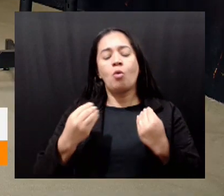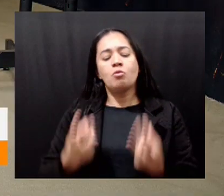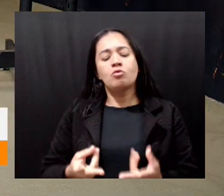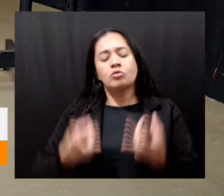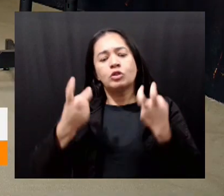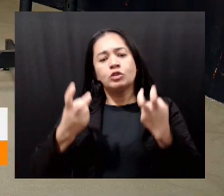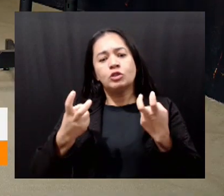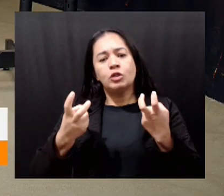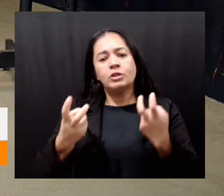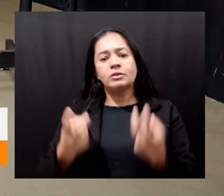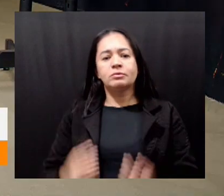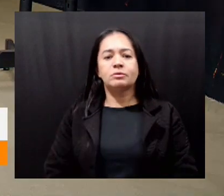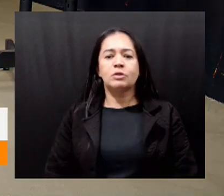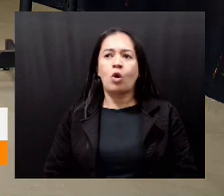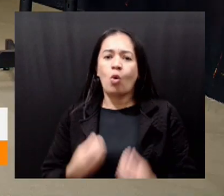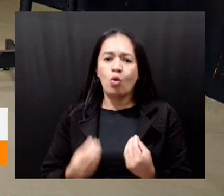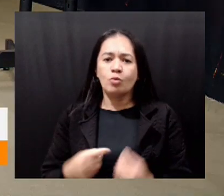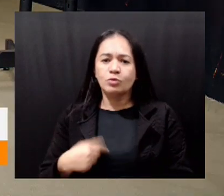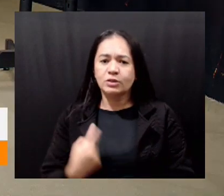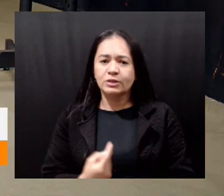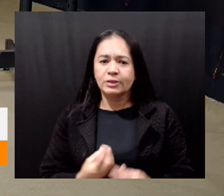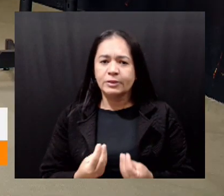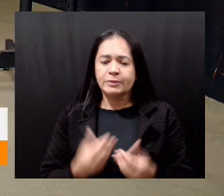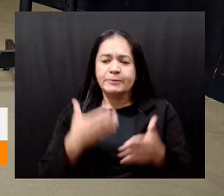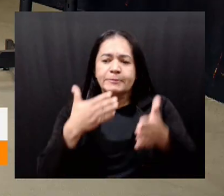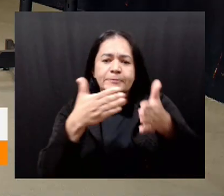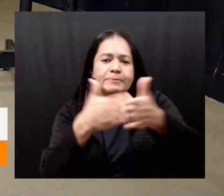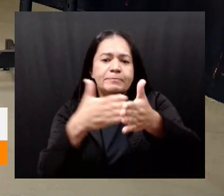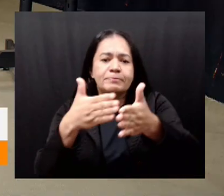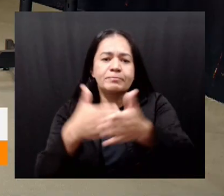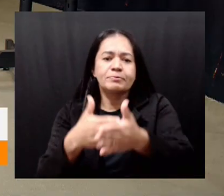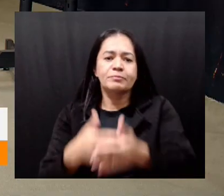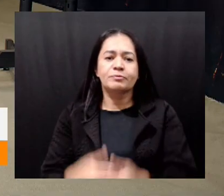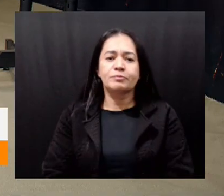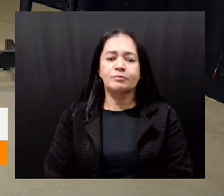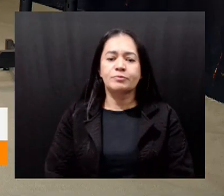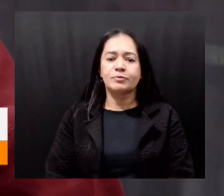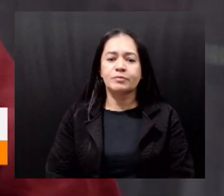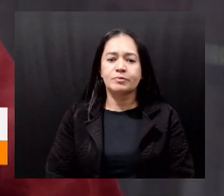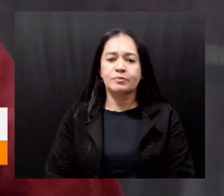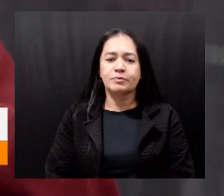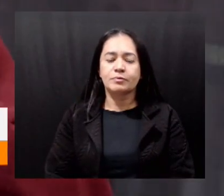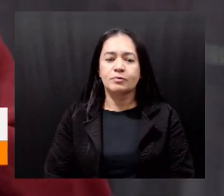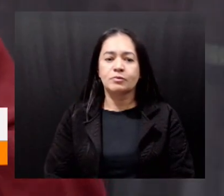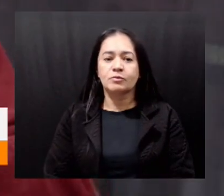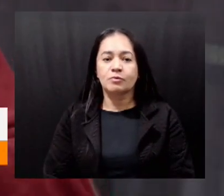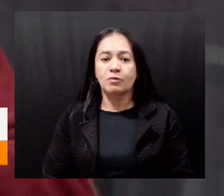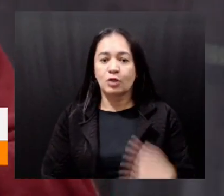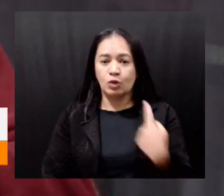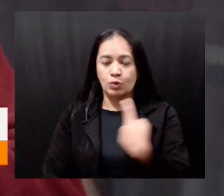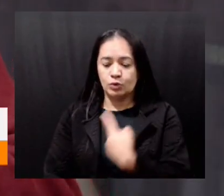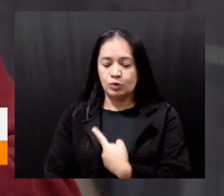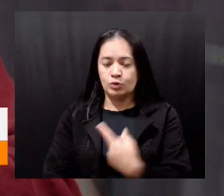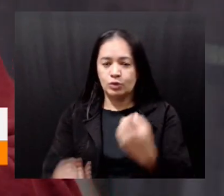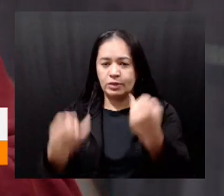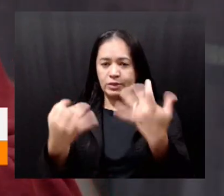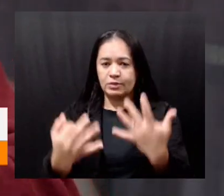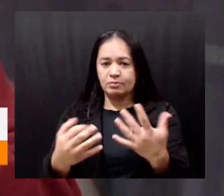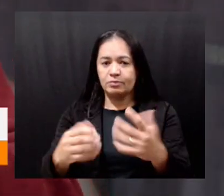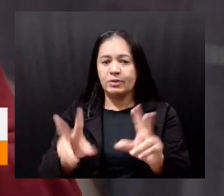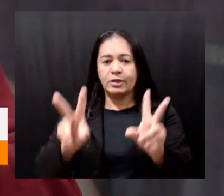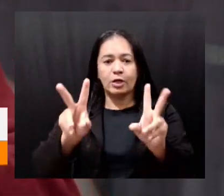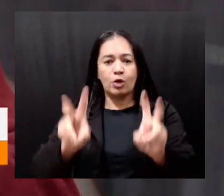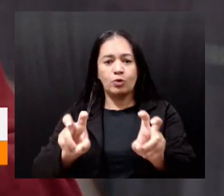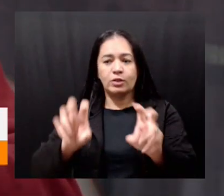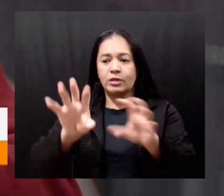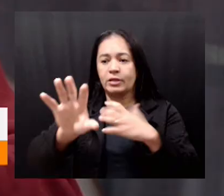está cruzando esse limite? Quando a gente fala dessa empatia, né, a Karina